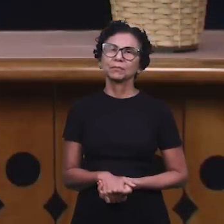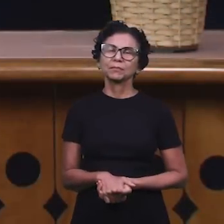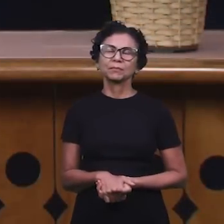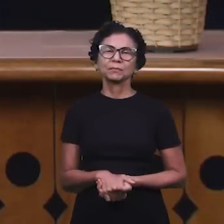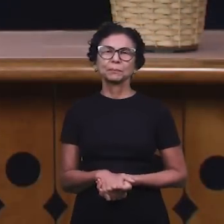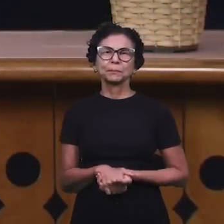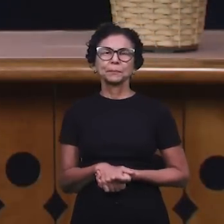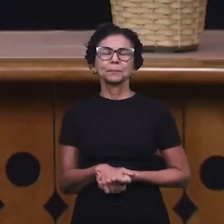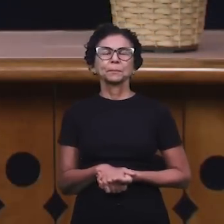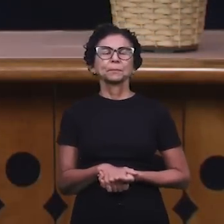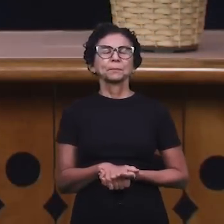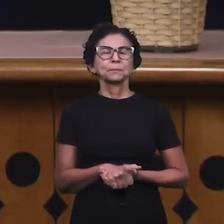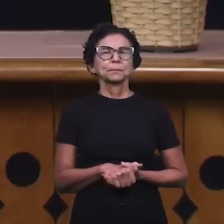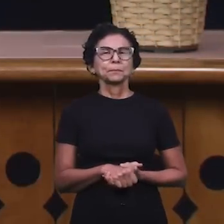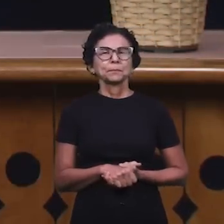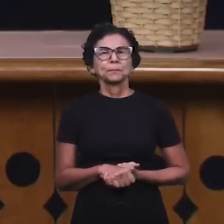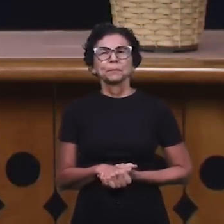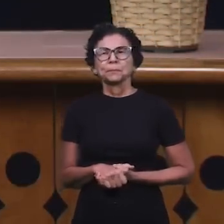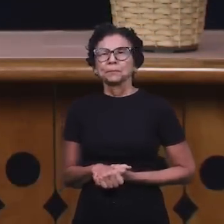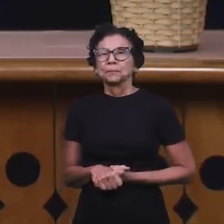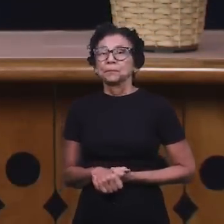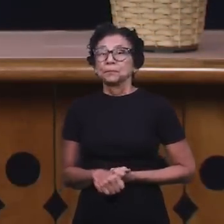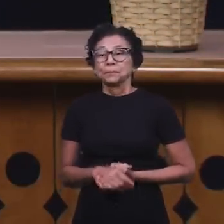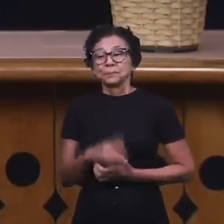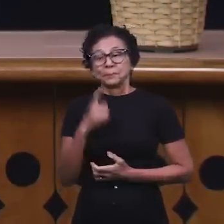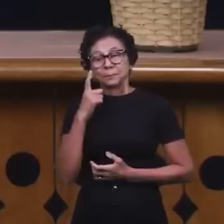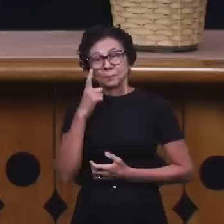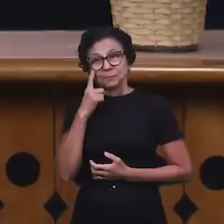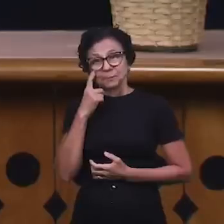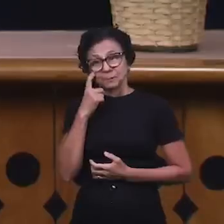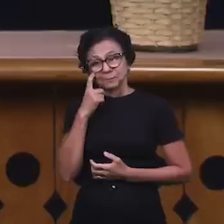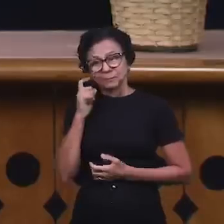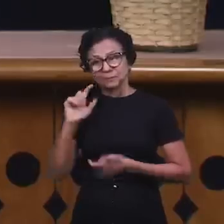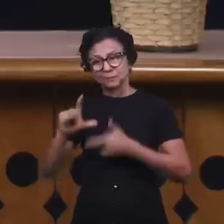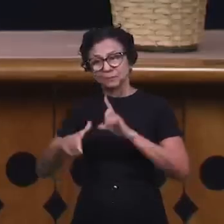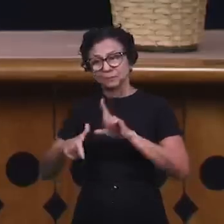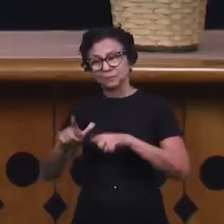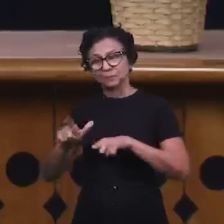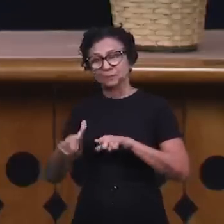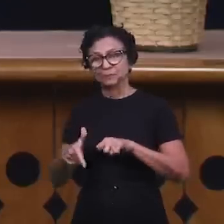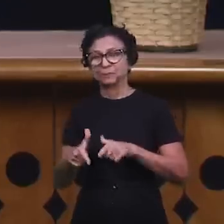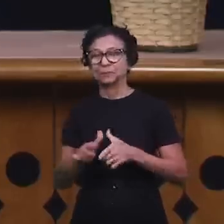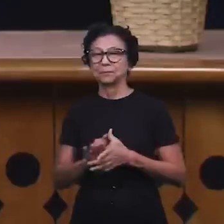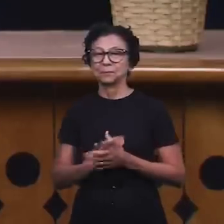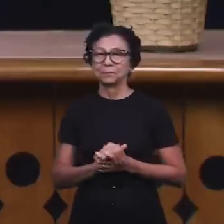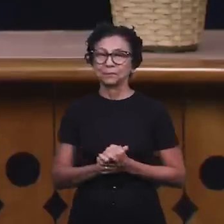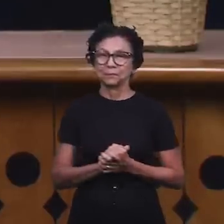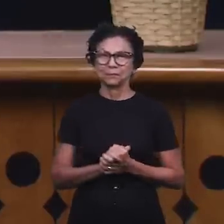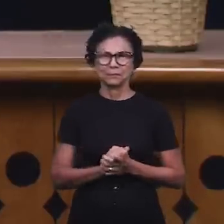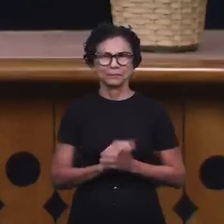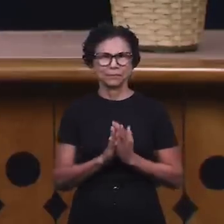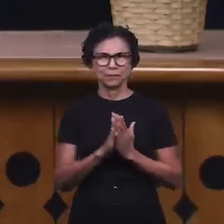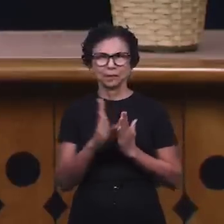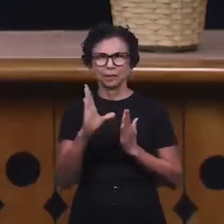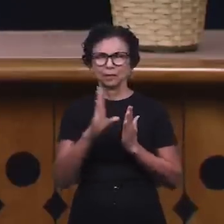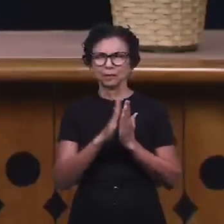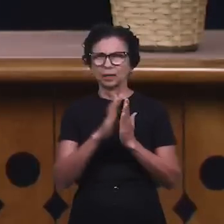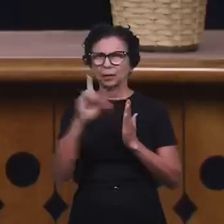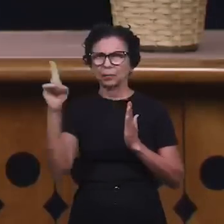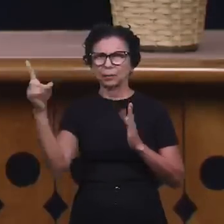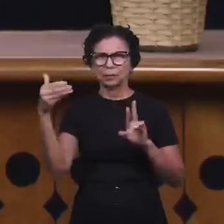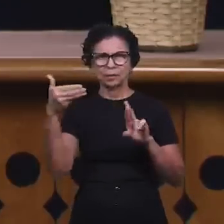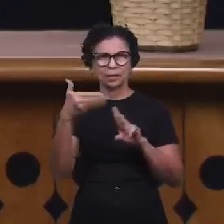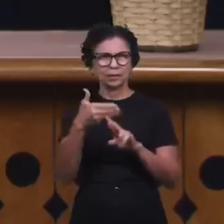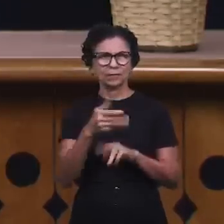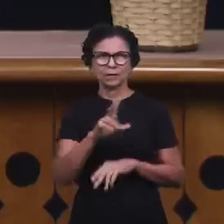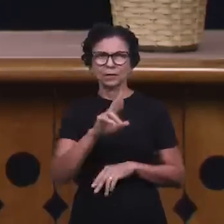Louvamos o nome do Senhor, estamos de olho em Israel, bíblico, não o Israel das guerras lá de hoje, da nação de hoje,